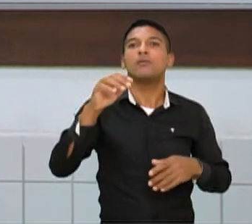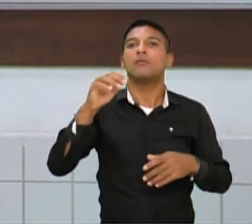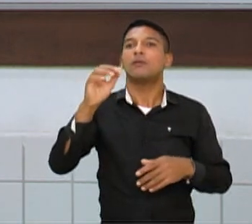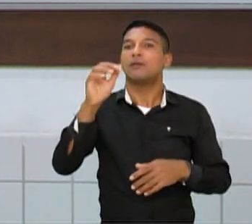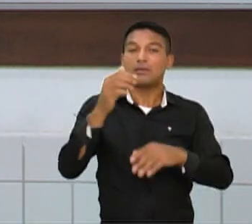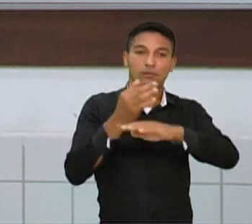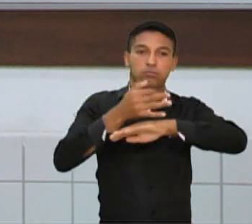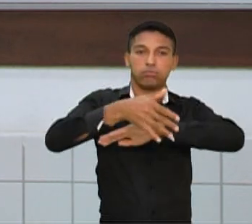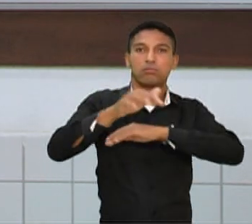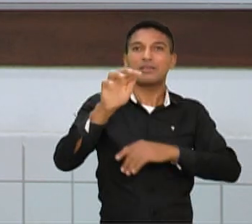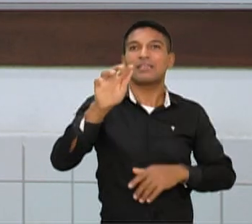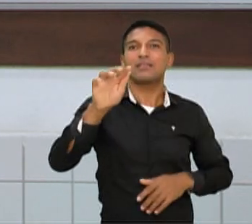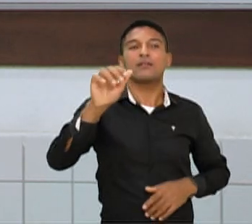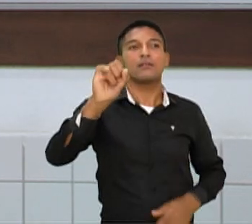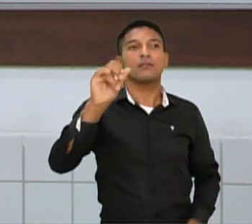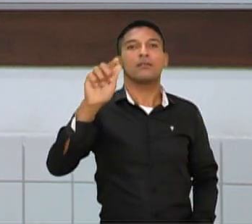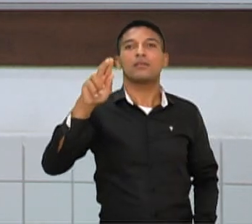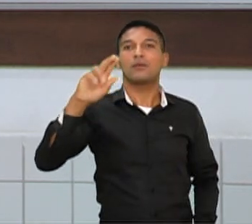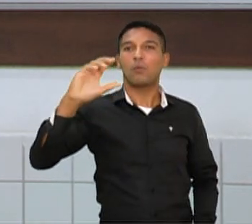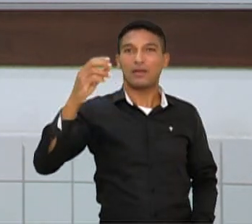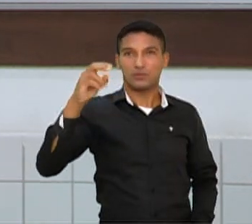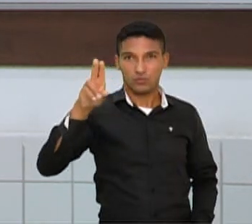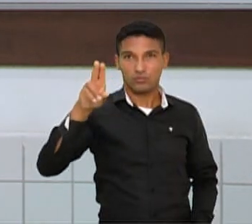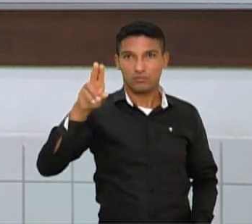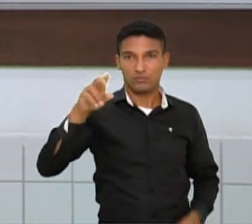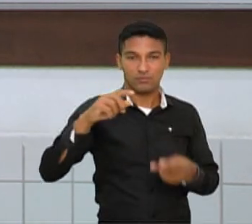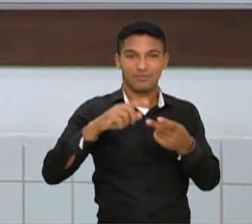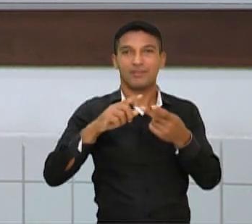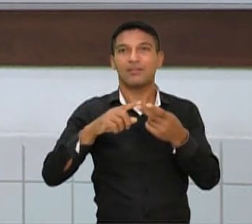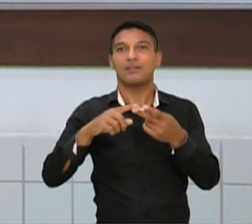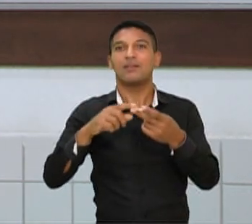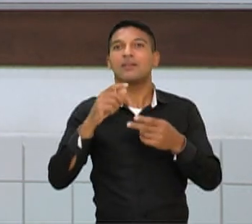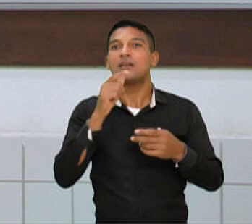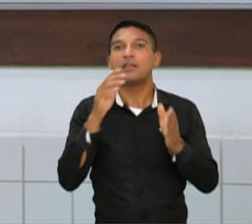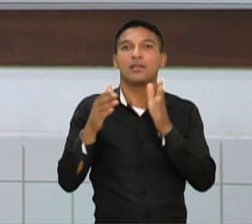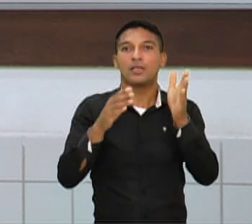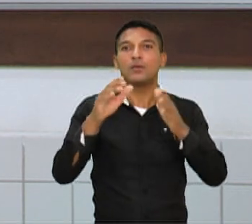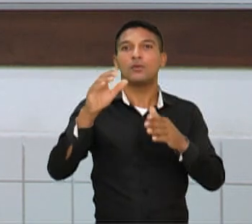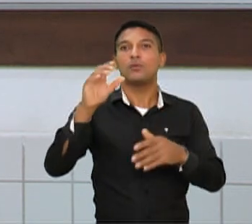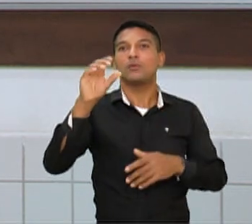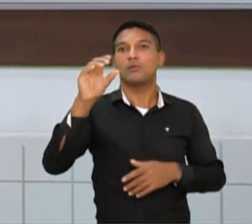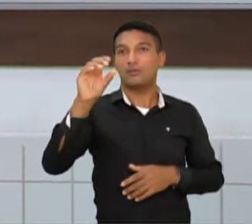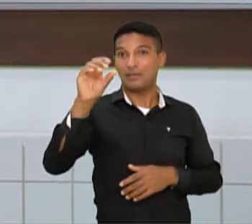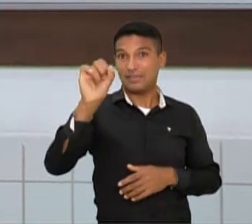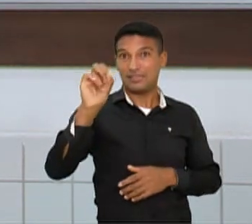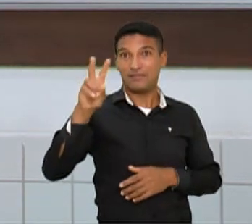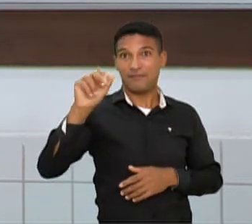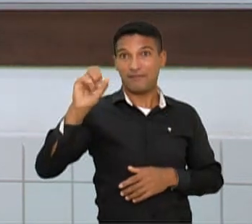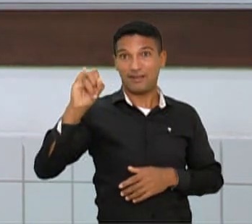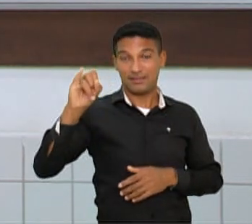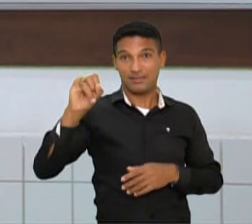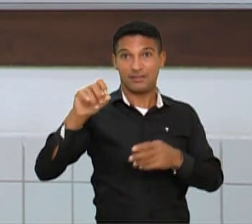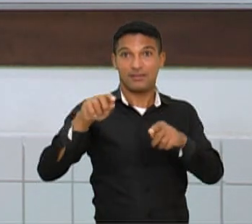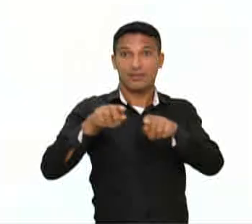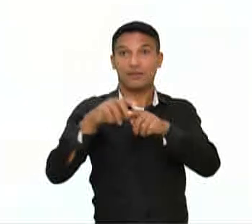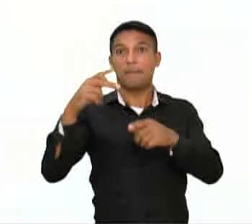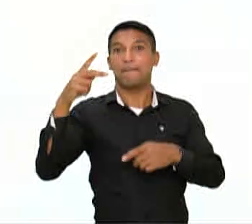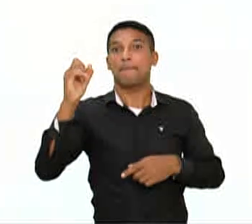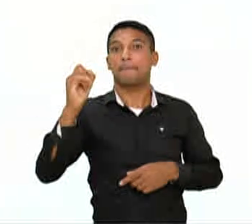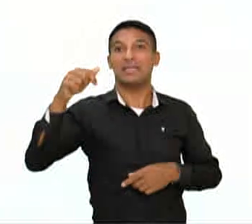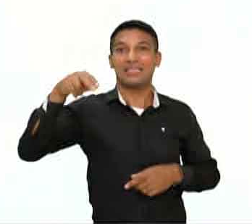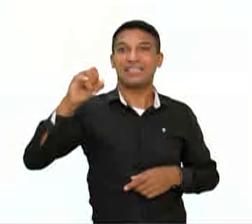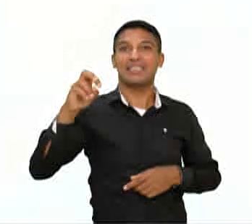elevações, então por isso que não entra a alternativa C. E na segunda, eles incluem ainda florestas, por isso que também não encaixa. Por isso, o nome é